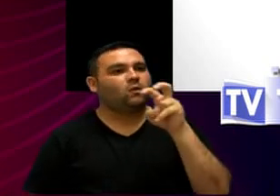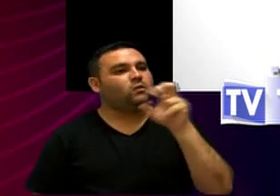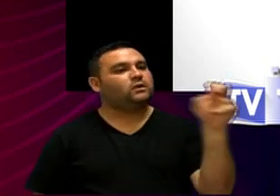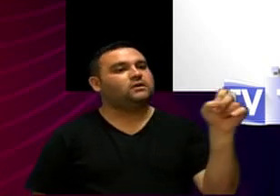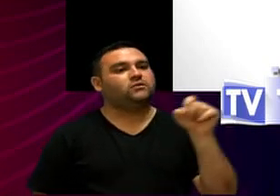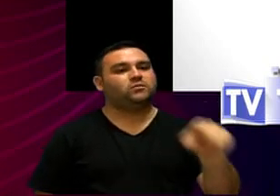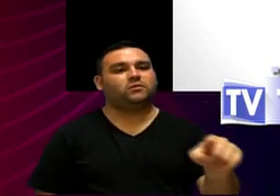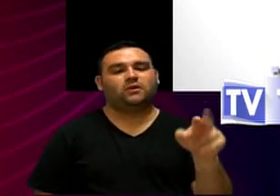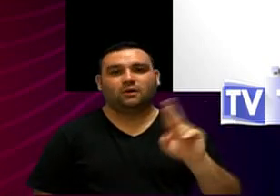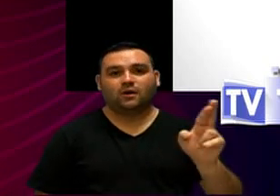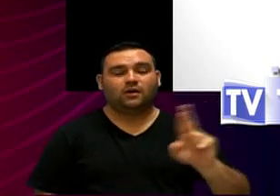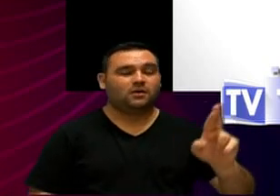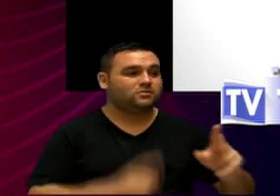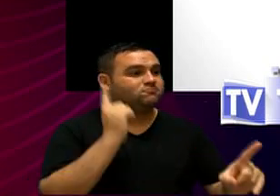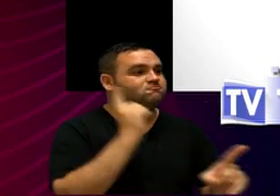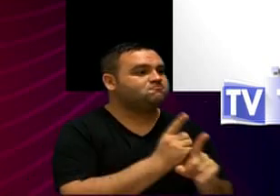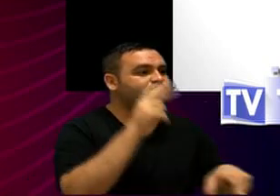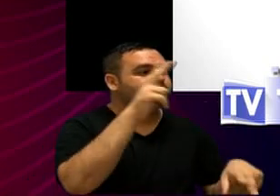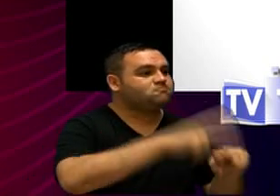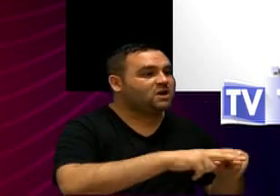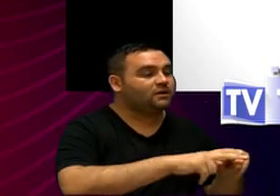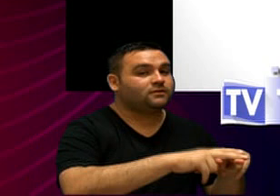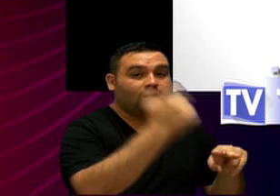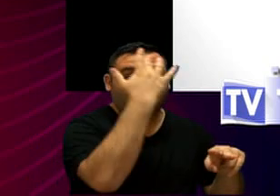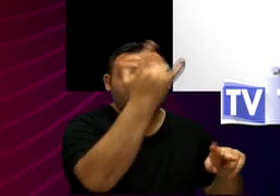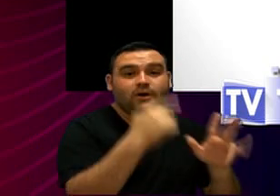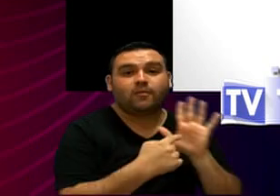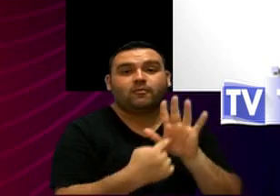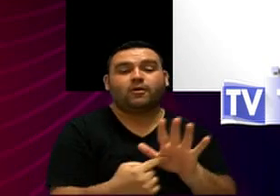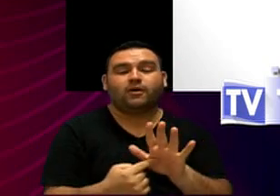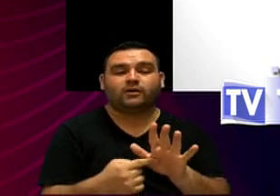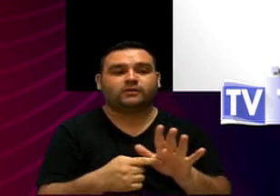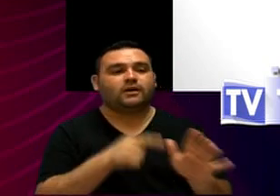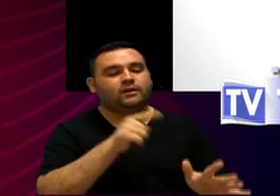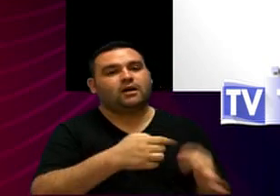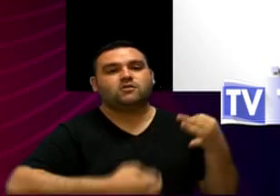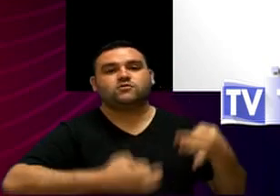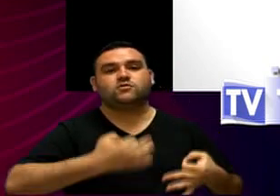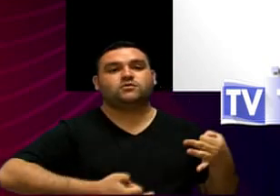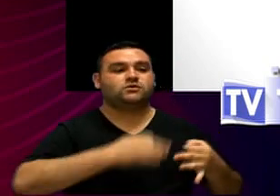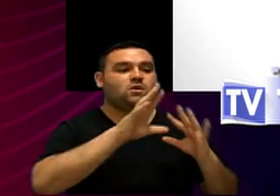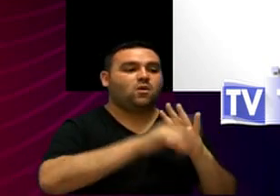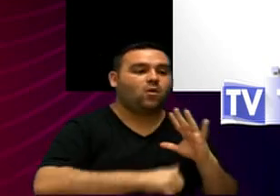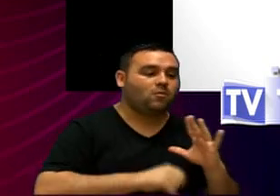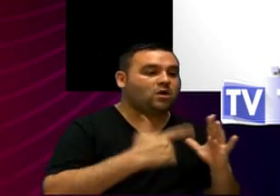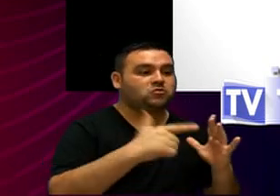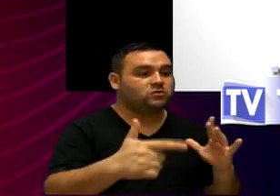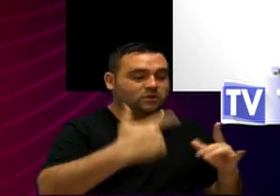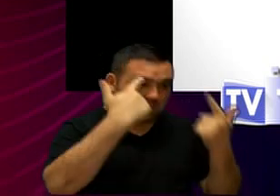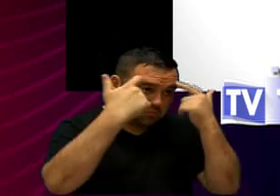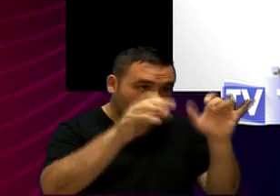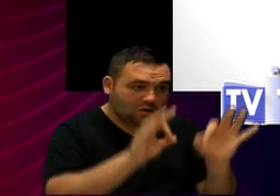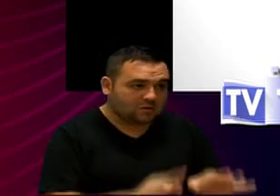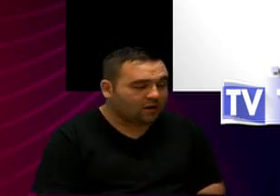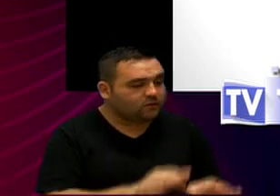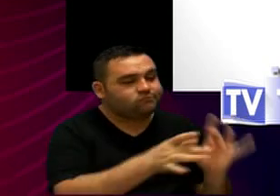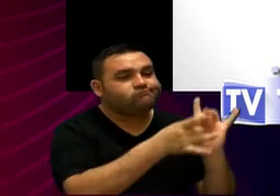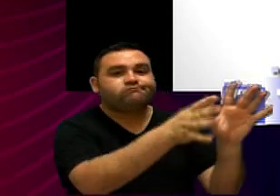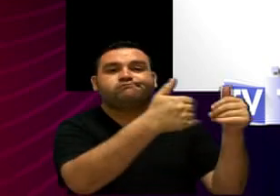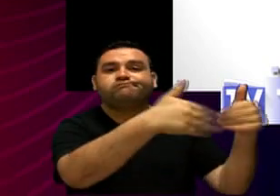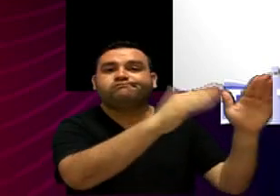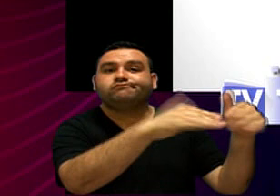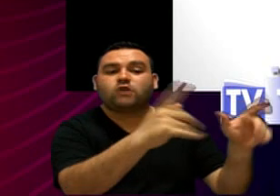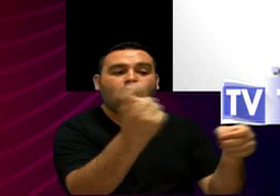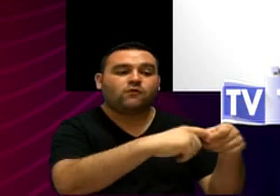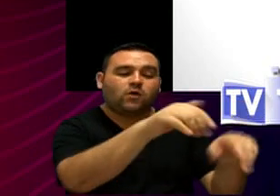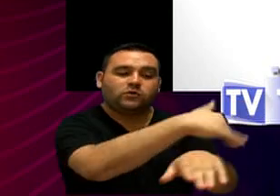reais, é preso em flagrante, no dia seguinte é apresentado na audiência de custódia e pelo furto não ter violência contra a pessoa, ele é liberado. Ele